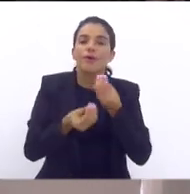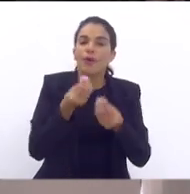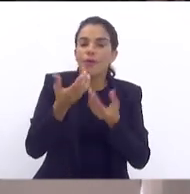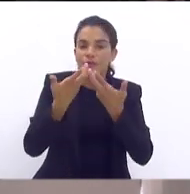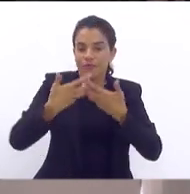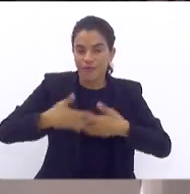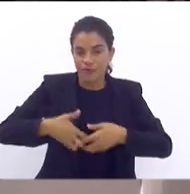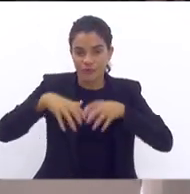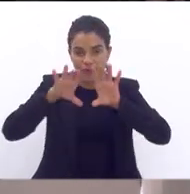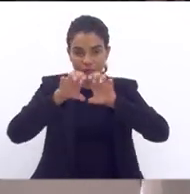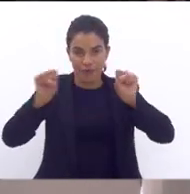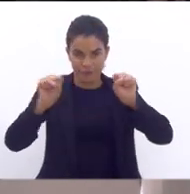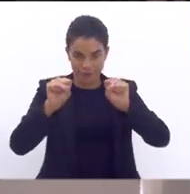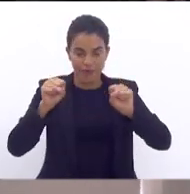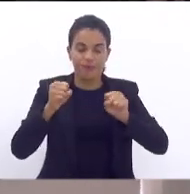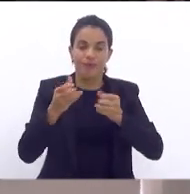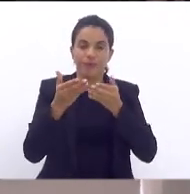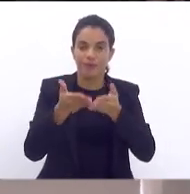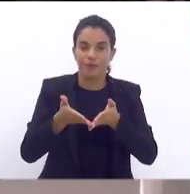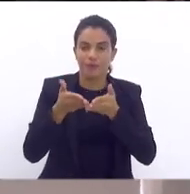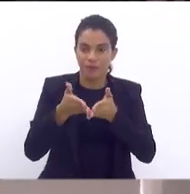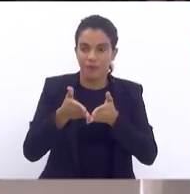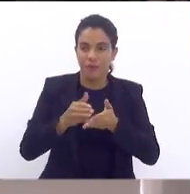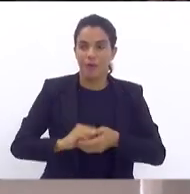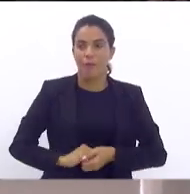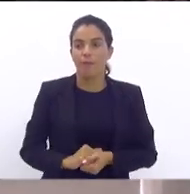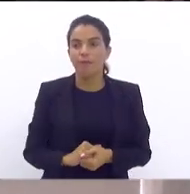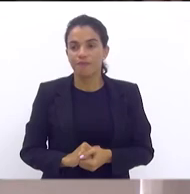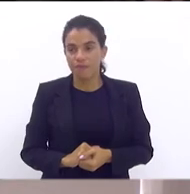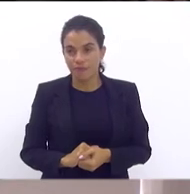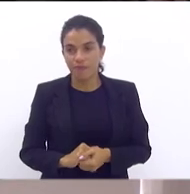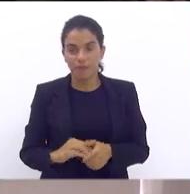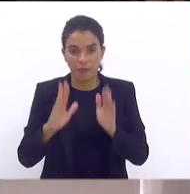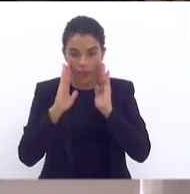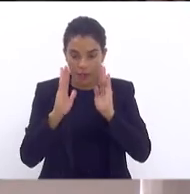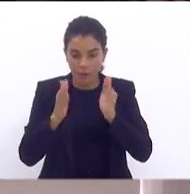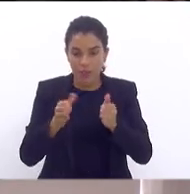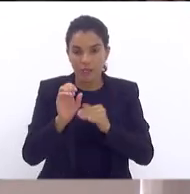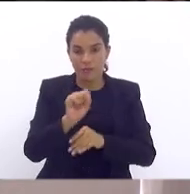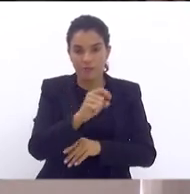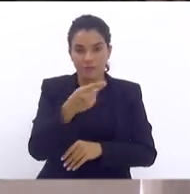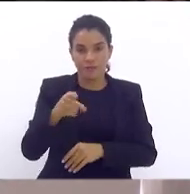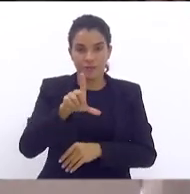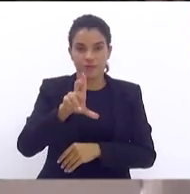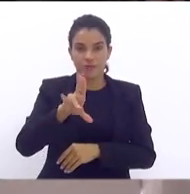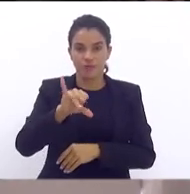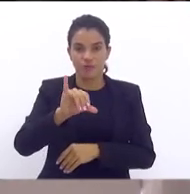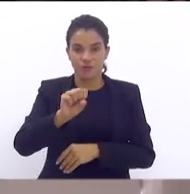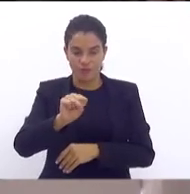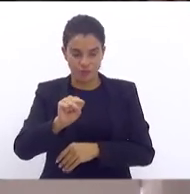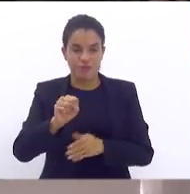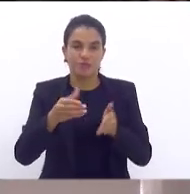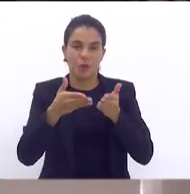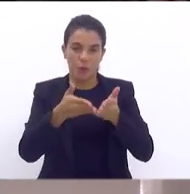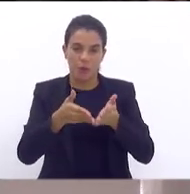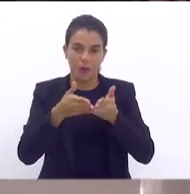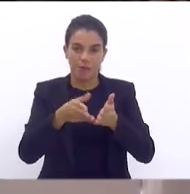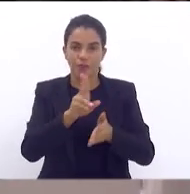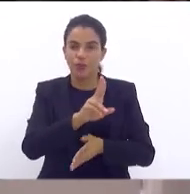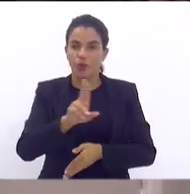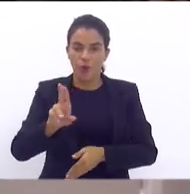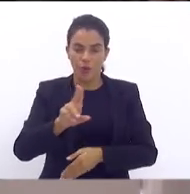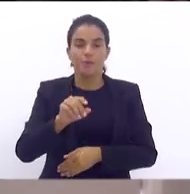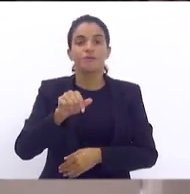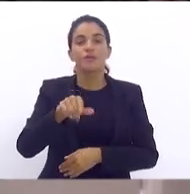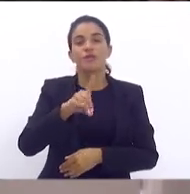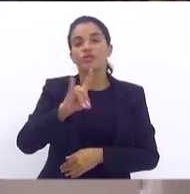então como o Tribunal Marítimo atua. No caso específico do São Luís, tá? Vou mencionar o São Luís. Foi no dia, salvo engano,